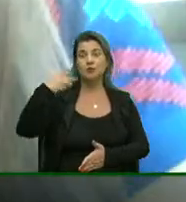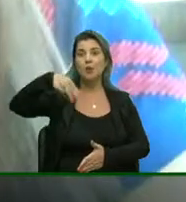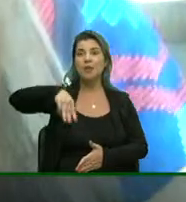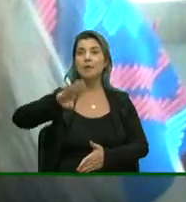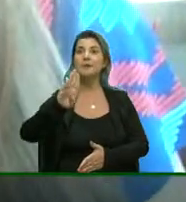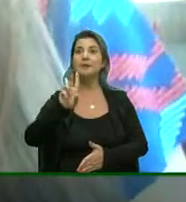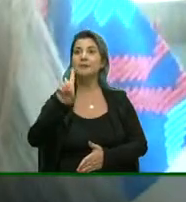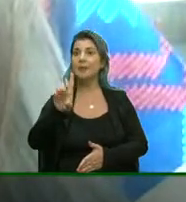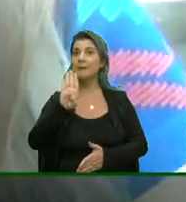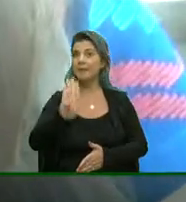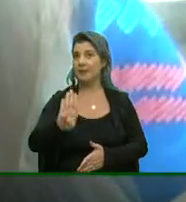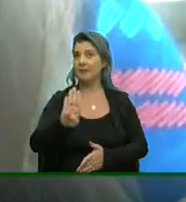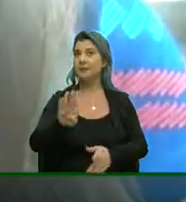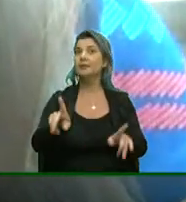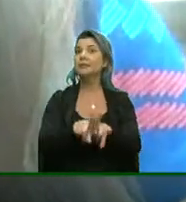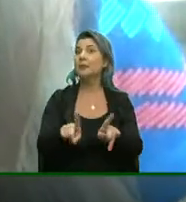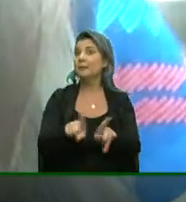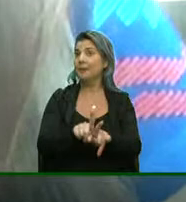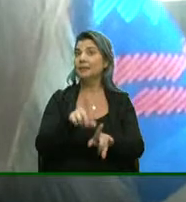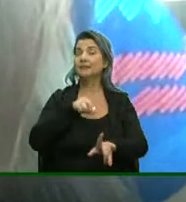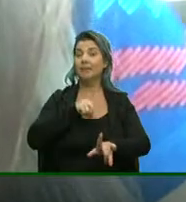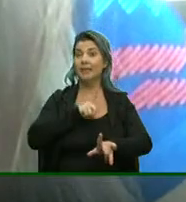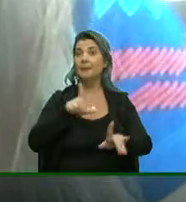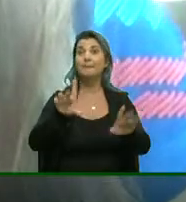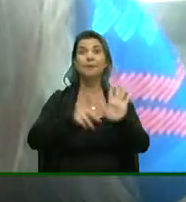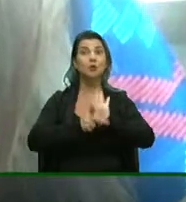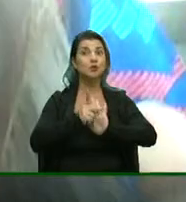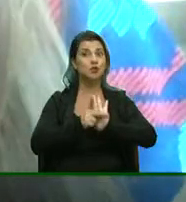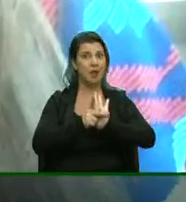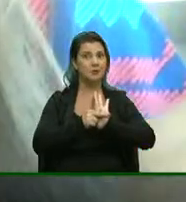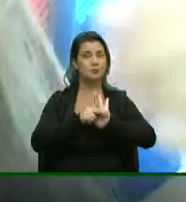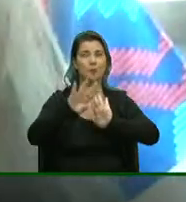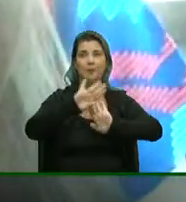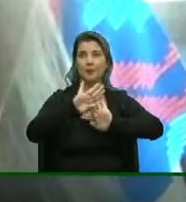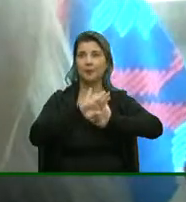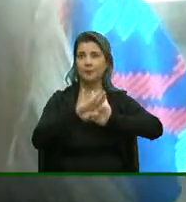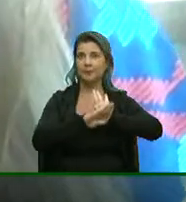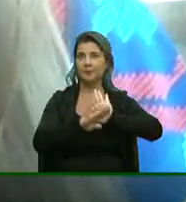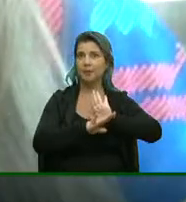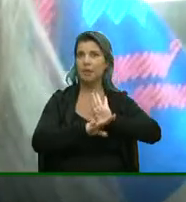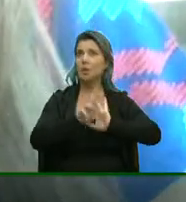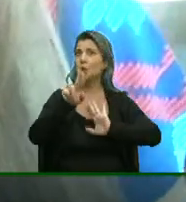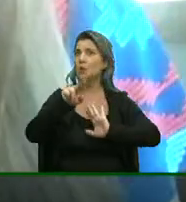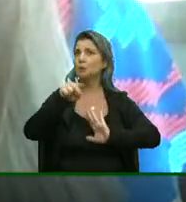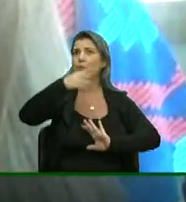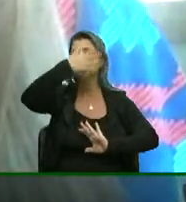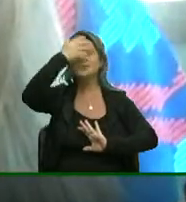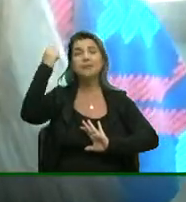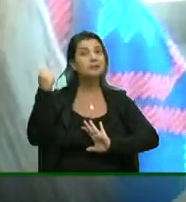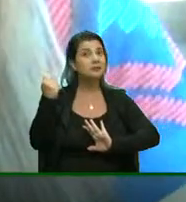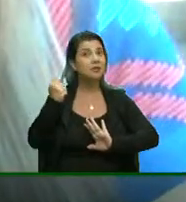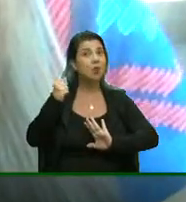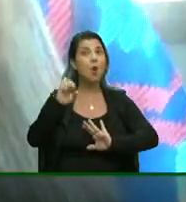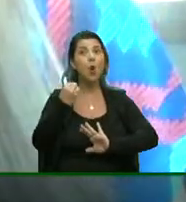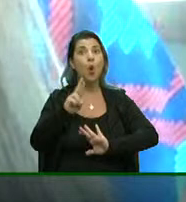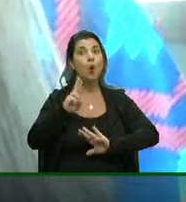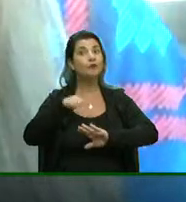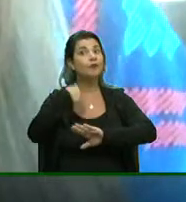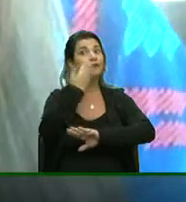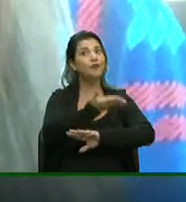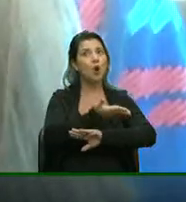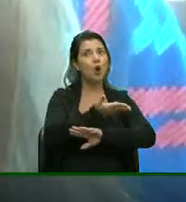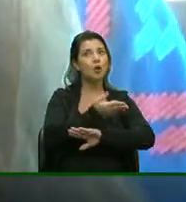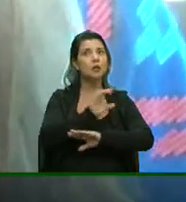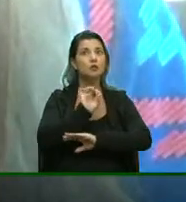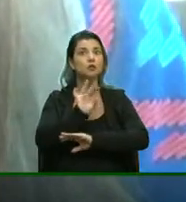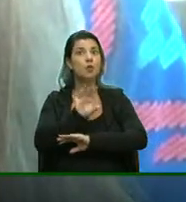Turra, que também tem os projetos protocolados. Em nenhum momento eu esqueci dos deputados ou deixei eles de fora. Eu só queria entender